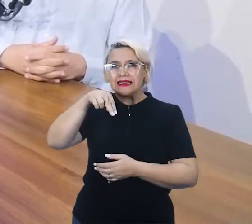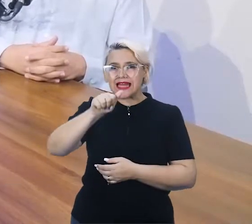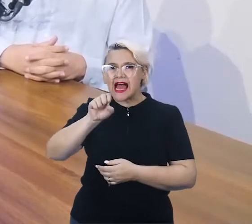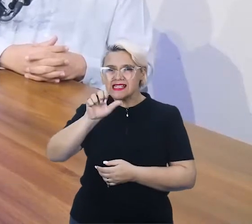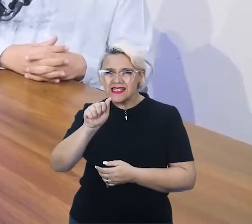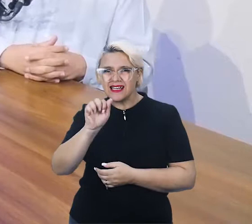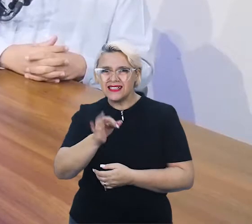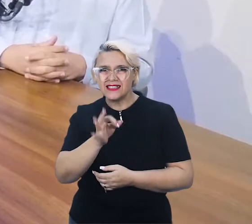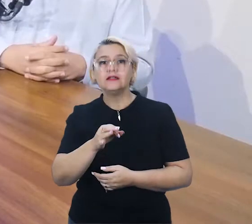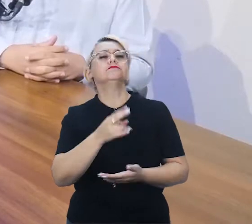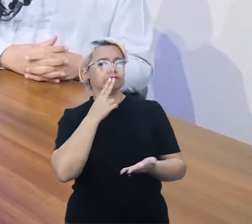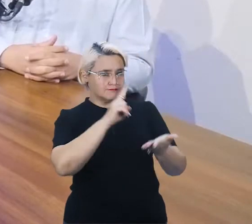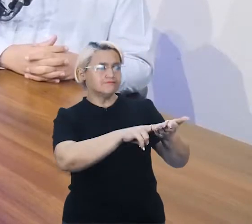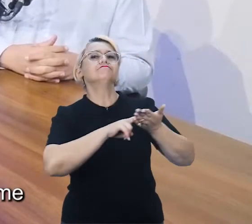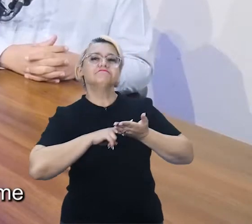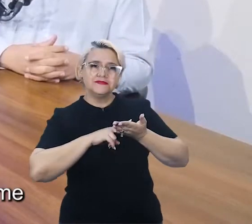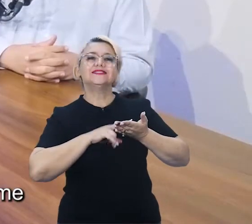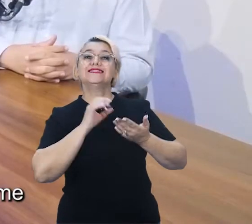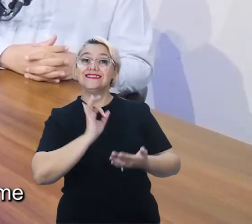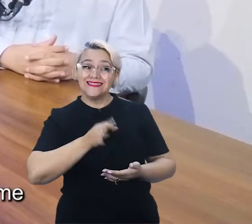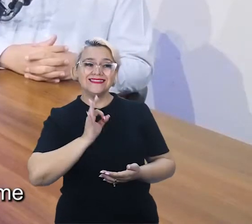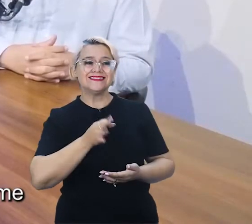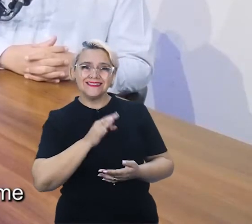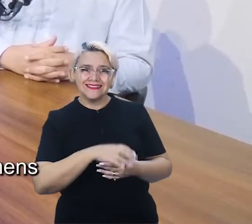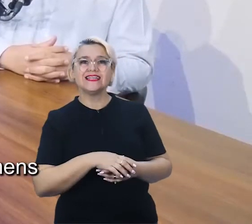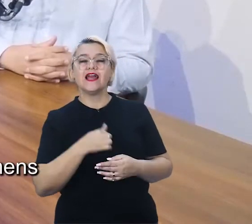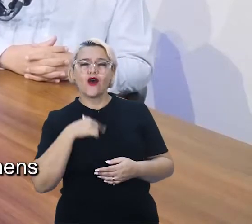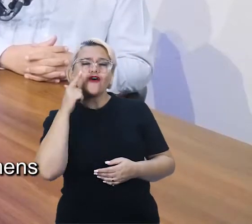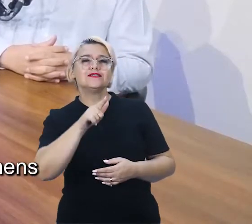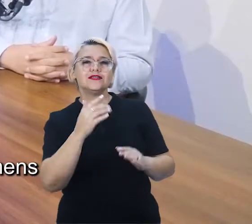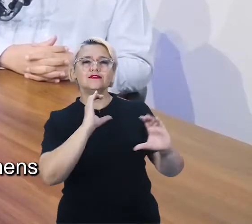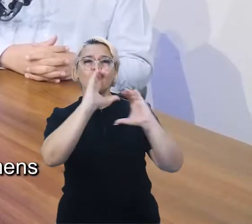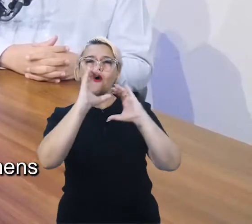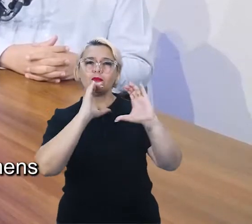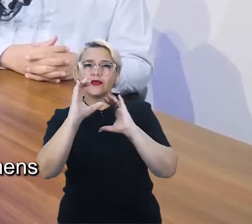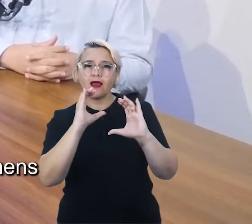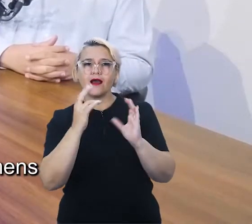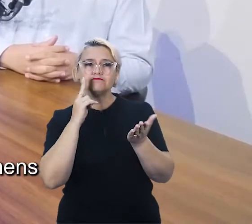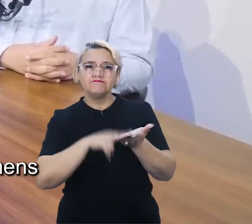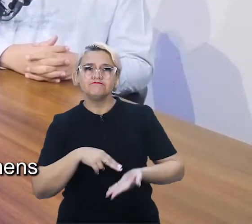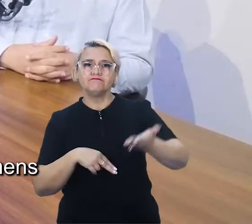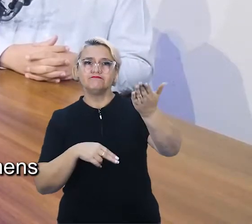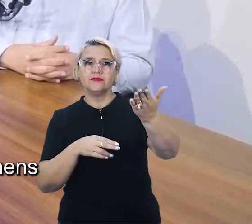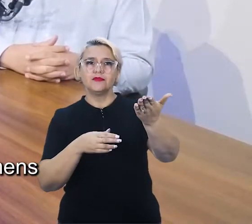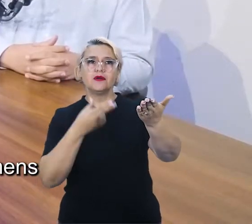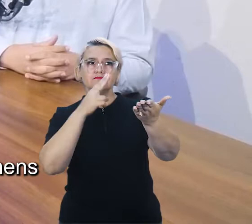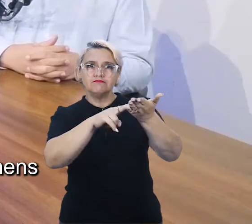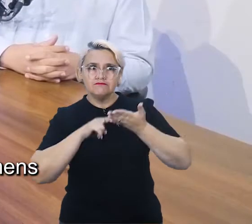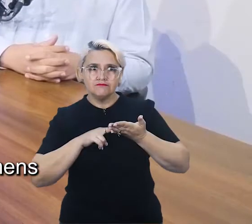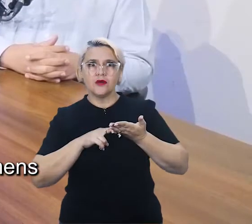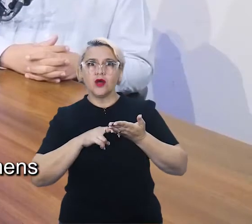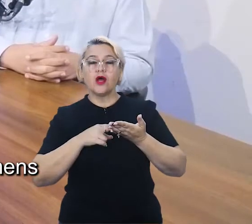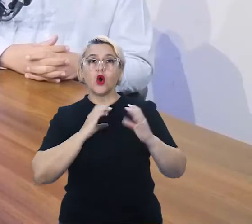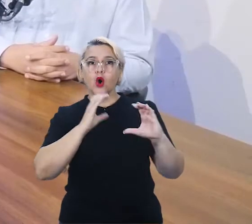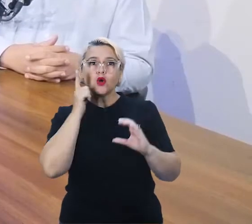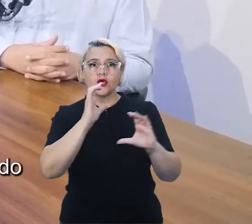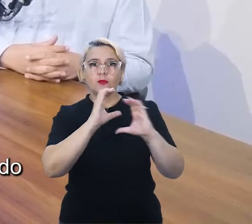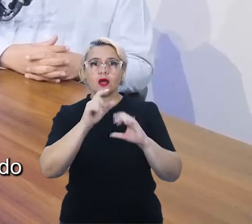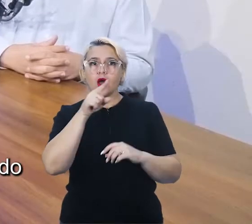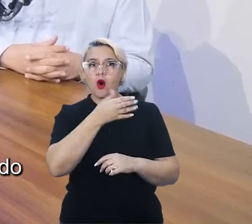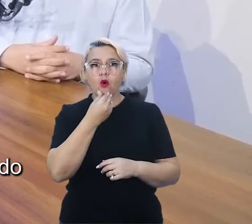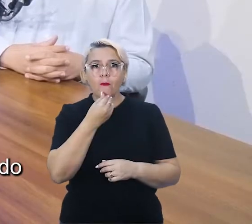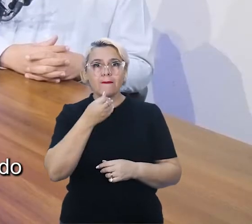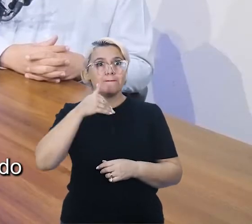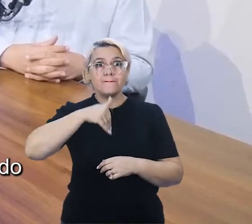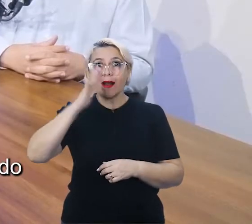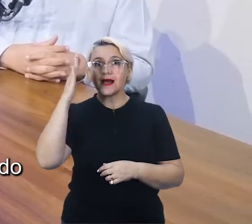NASA. recebi, você sabe que quando eu consegui me comunicar com eles, que eram os homens mais importantes do planeta, por meio